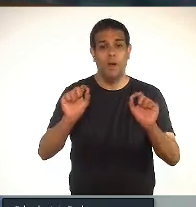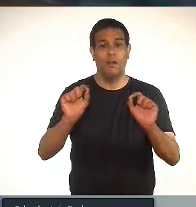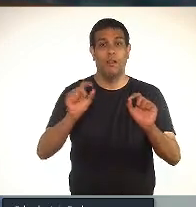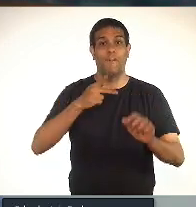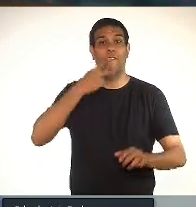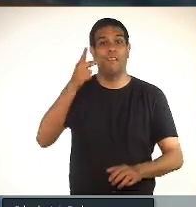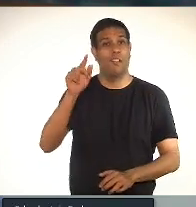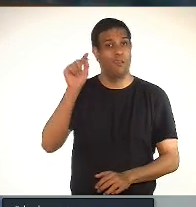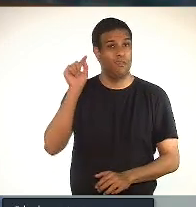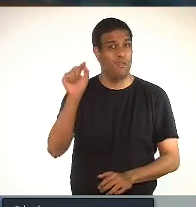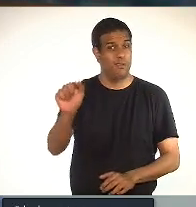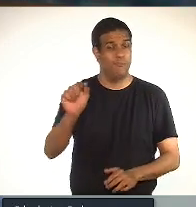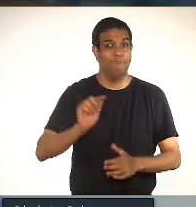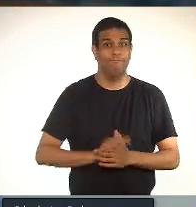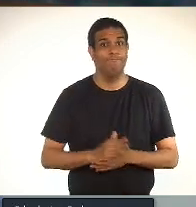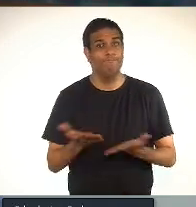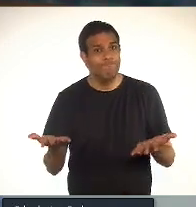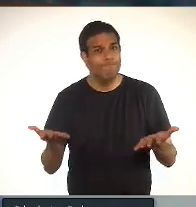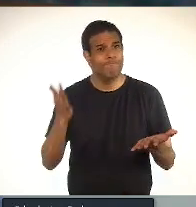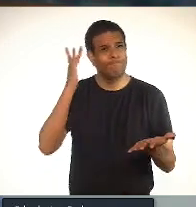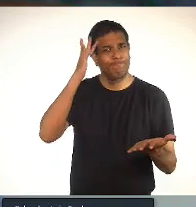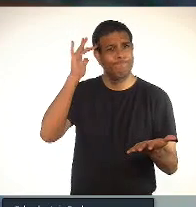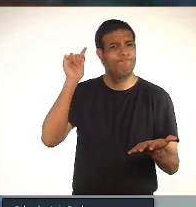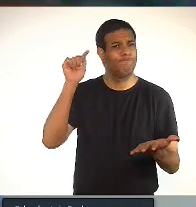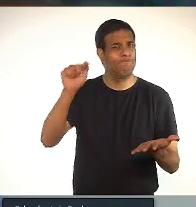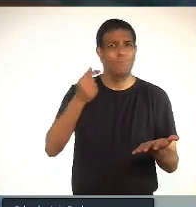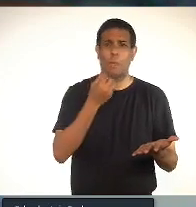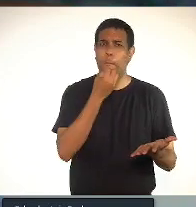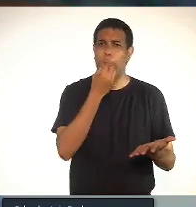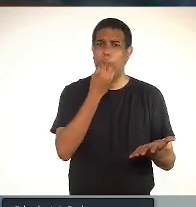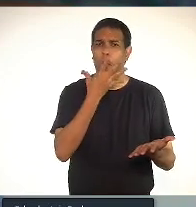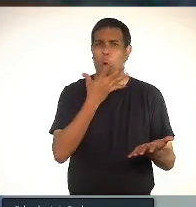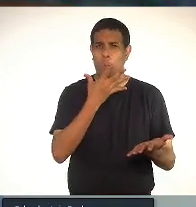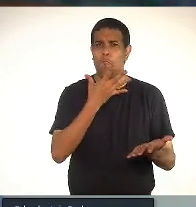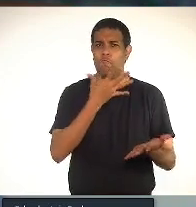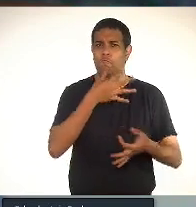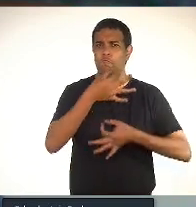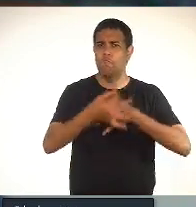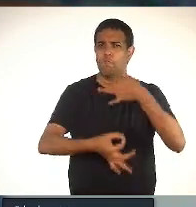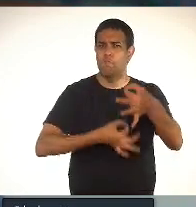fala dele, eu acho que ele fez uma boa autocrítica.